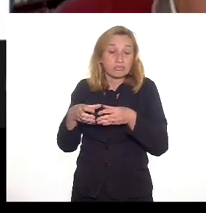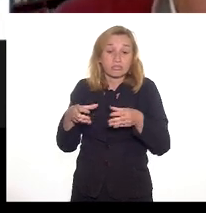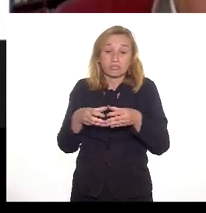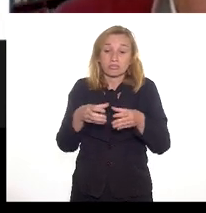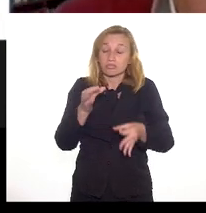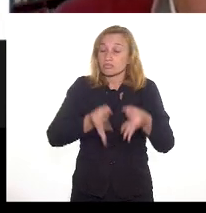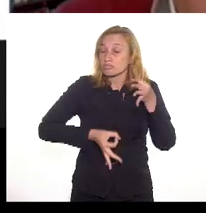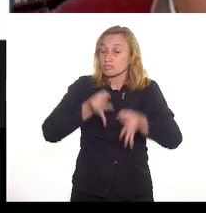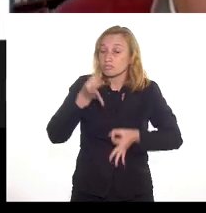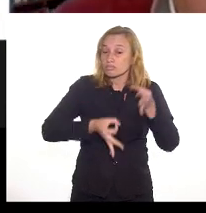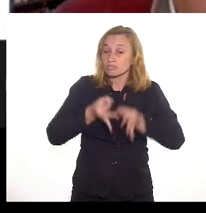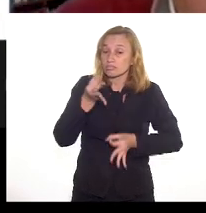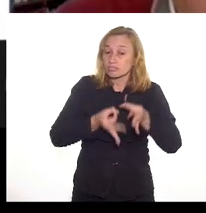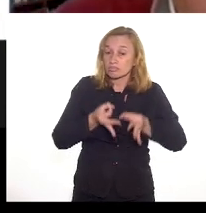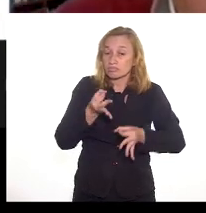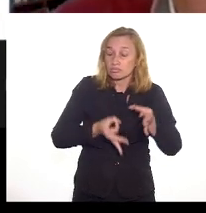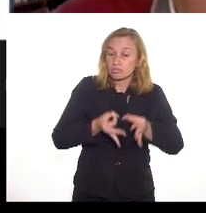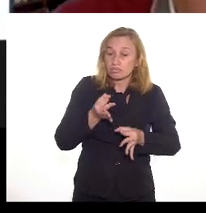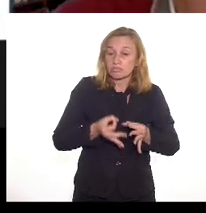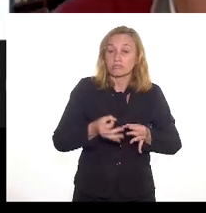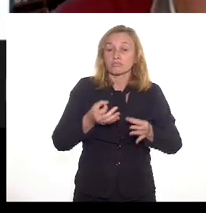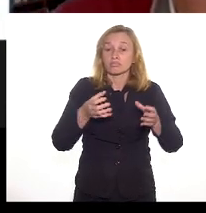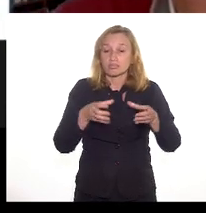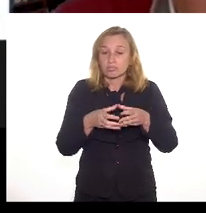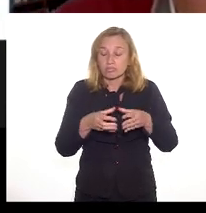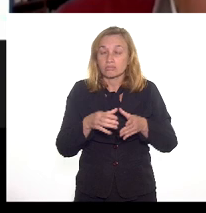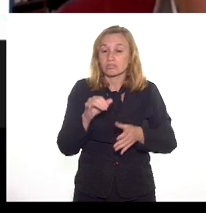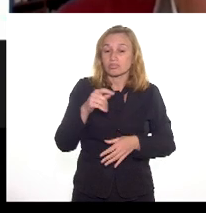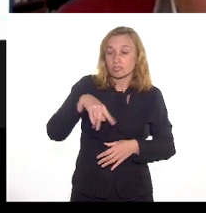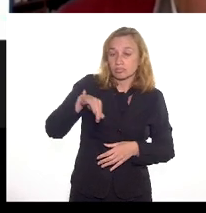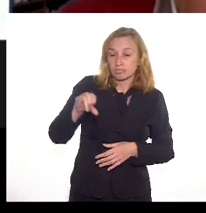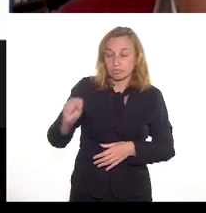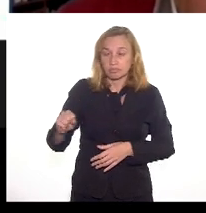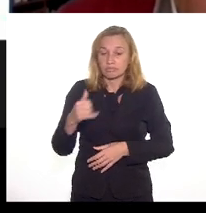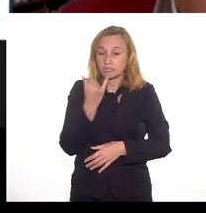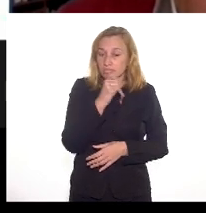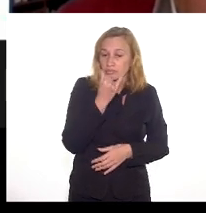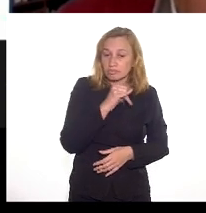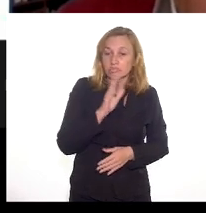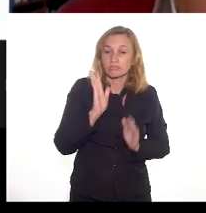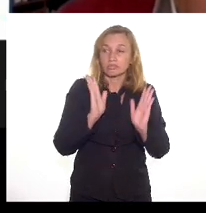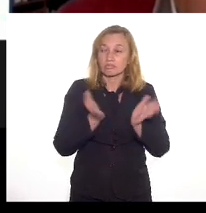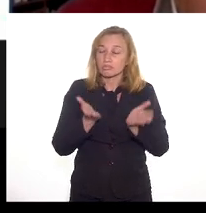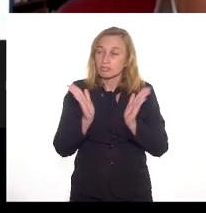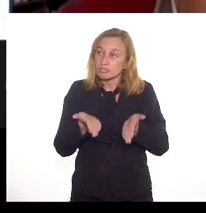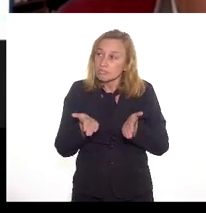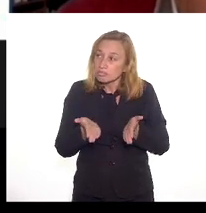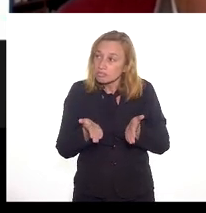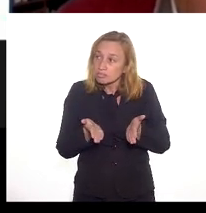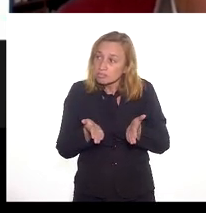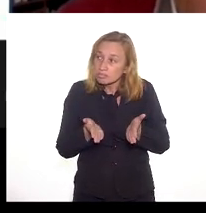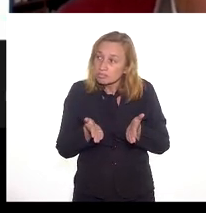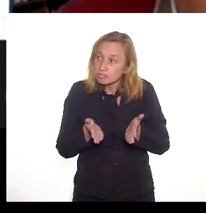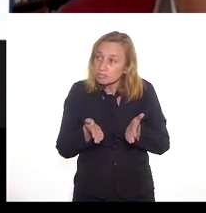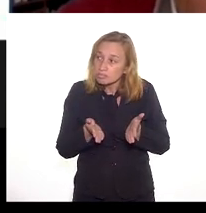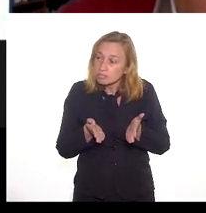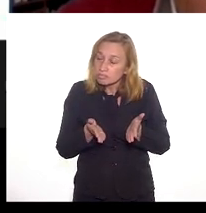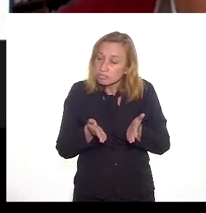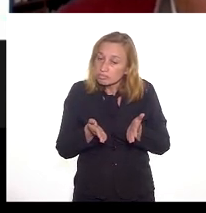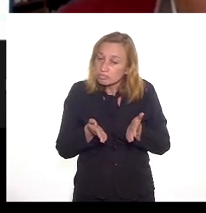Justiça, passou pela Minas Energia, está agora para ser